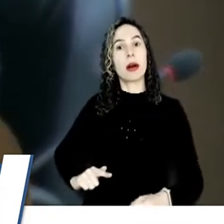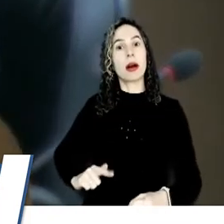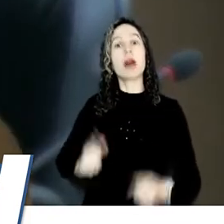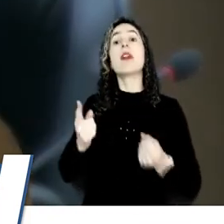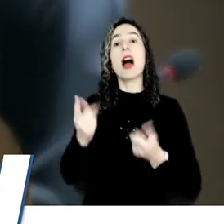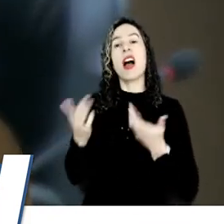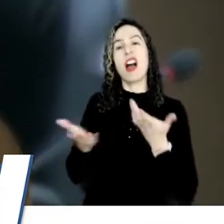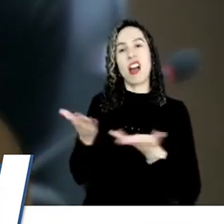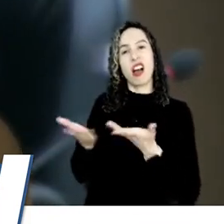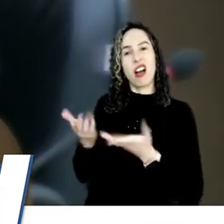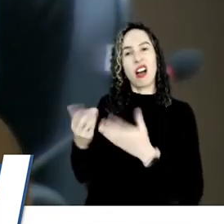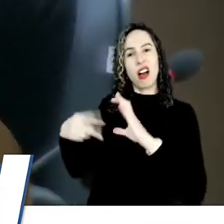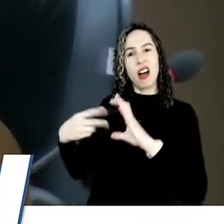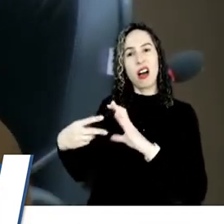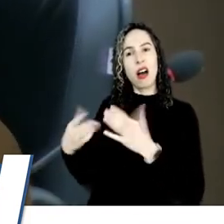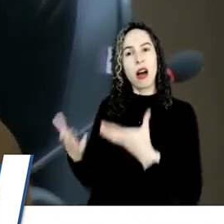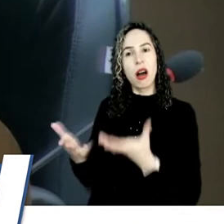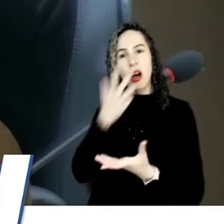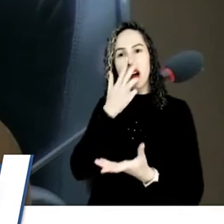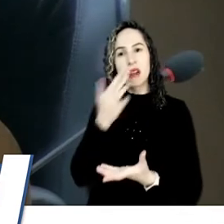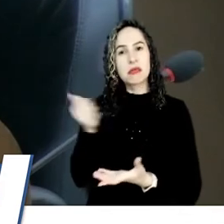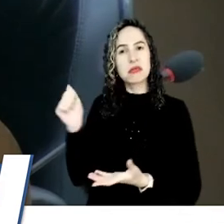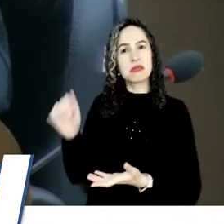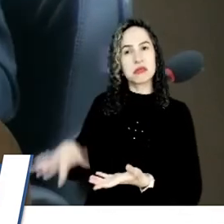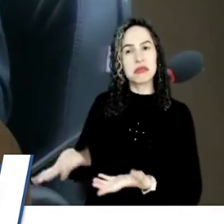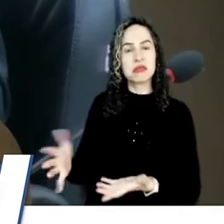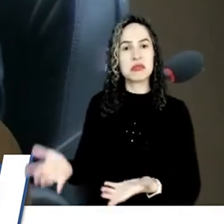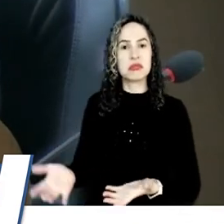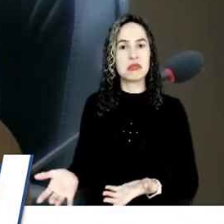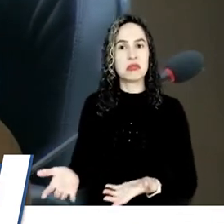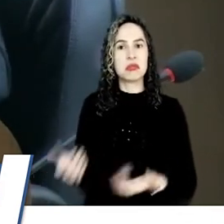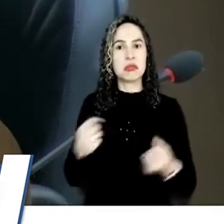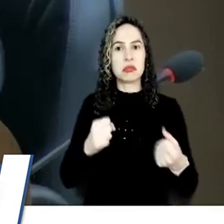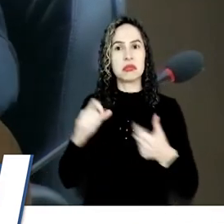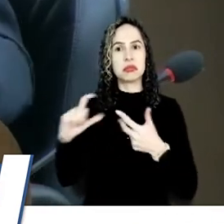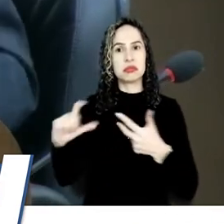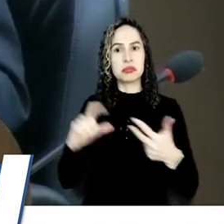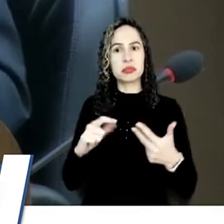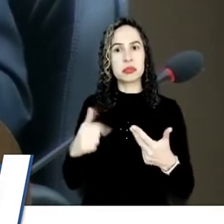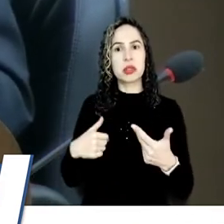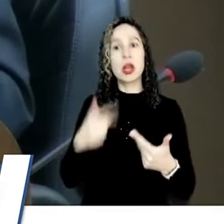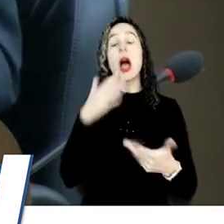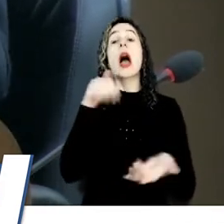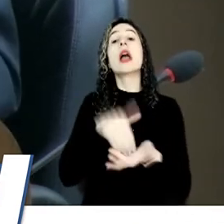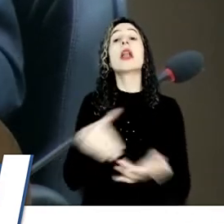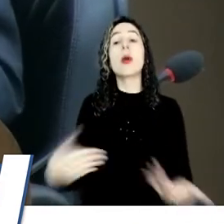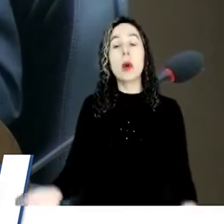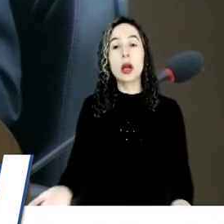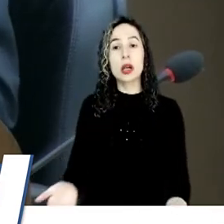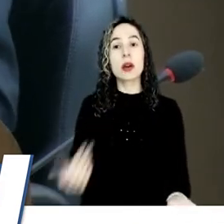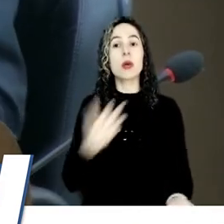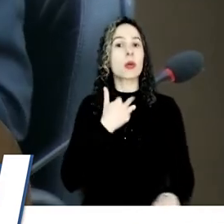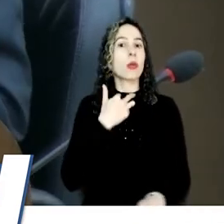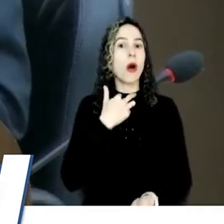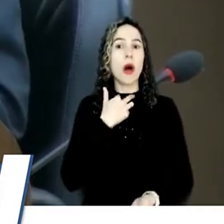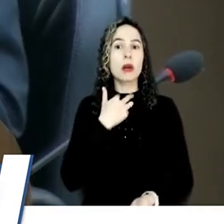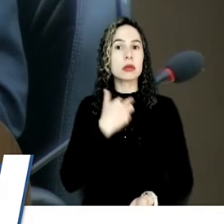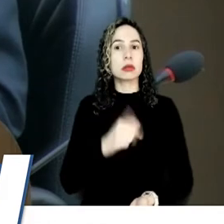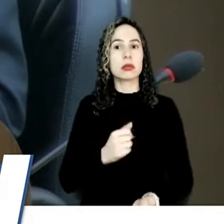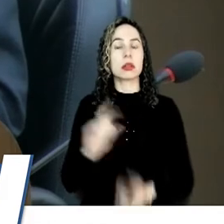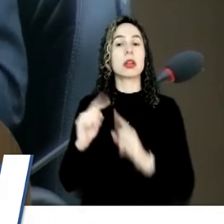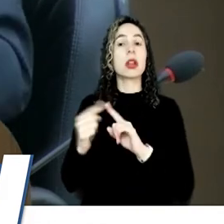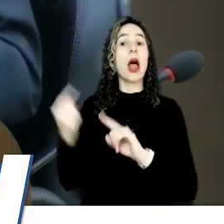Câmara Municipal, o Legislativo, de um apensado do Executivo desse jeito até quando? Não pode ser assim. Se lá eles